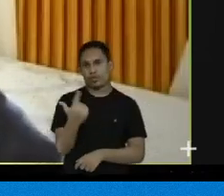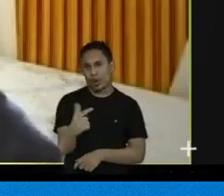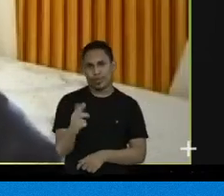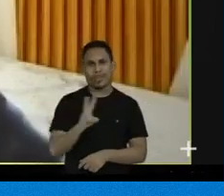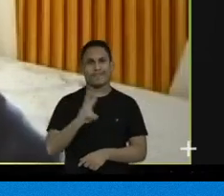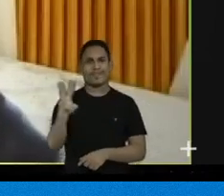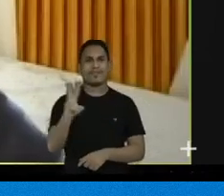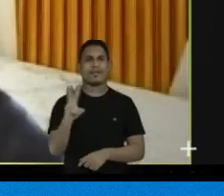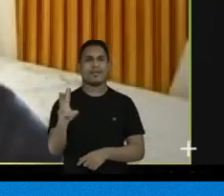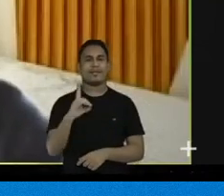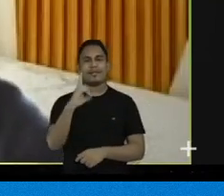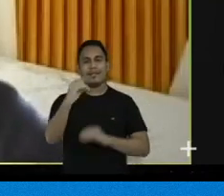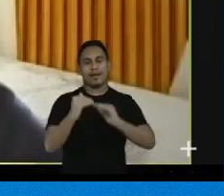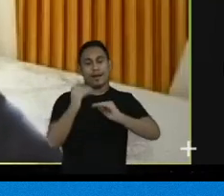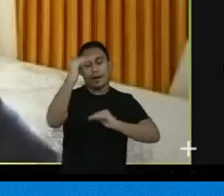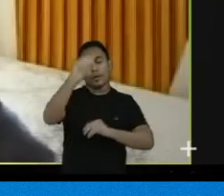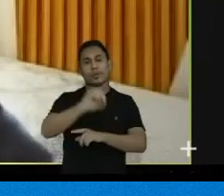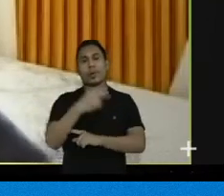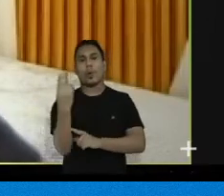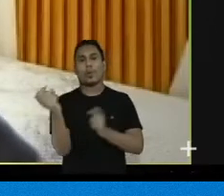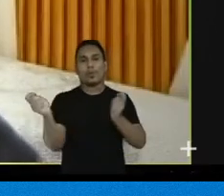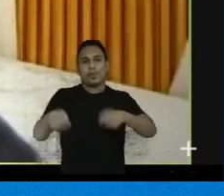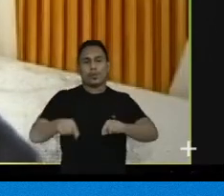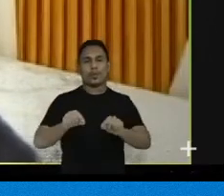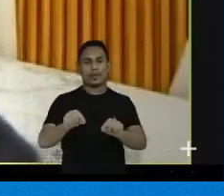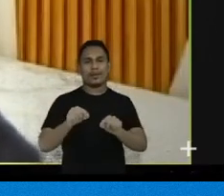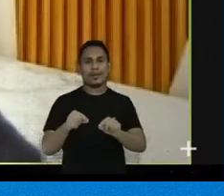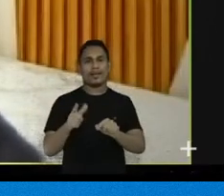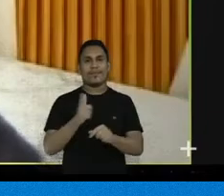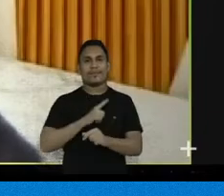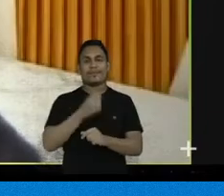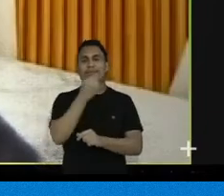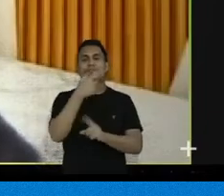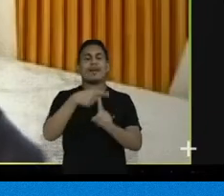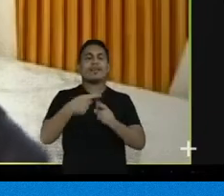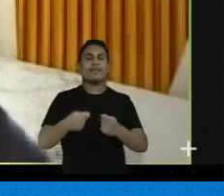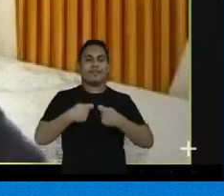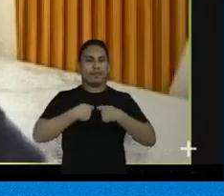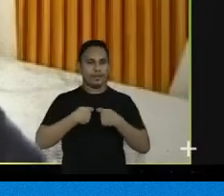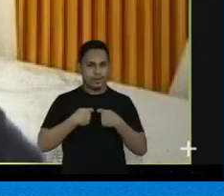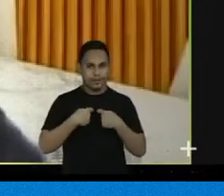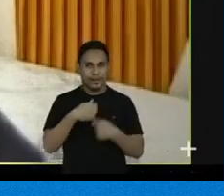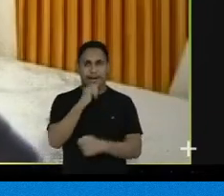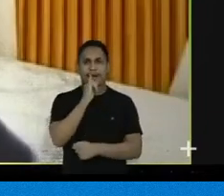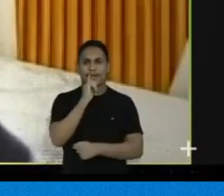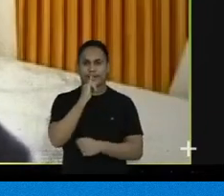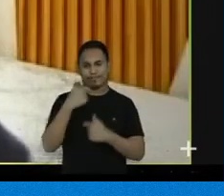e provavelmente bastante benefícios, como, por exemplo, esses que eu citei, tá?